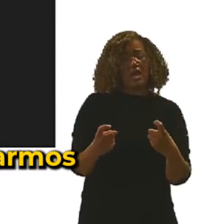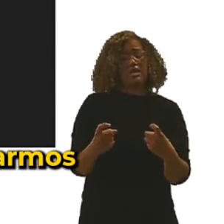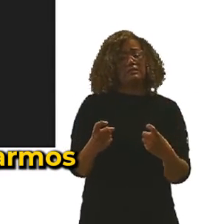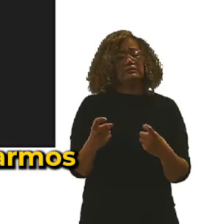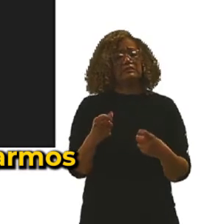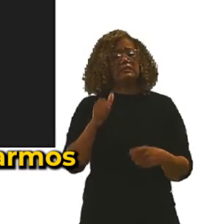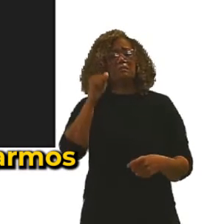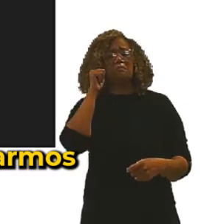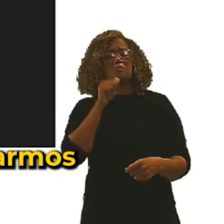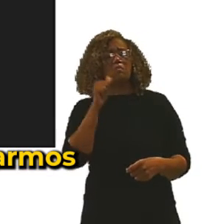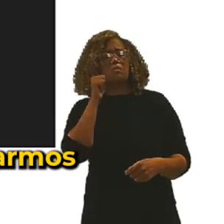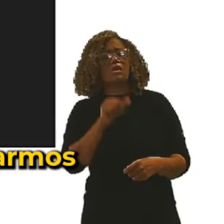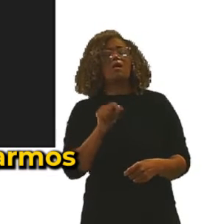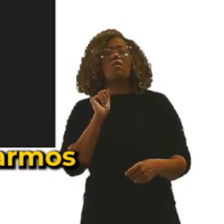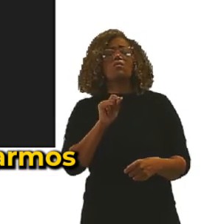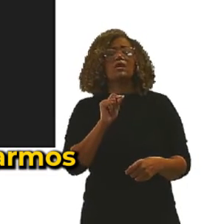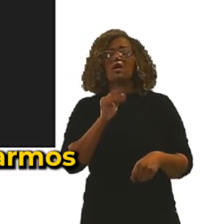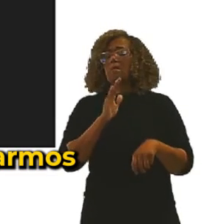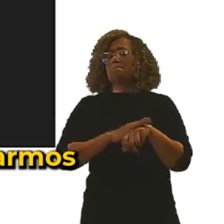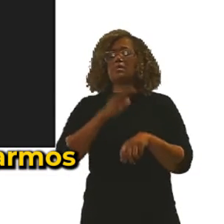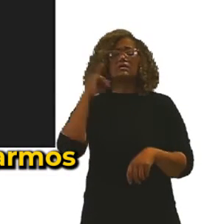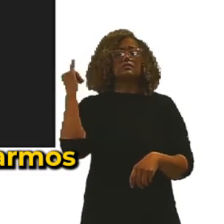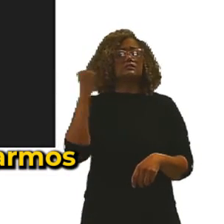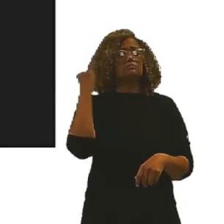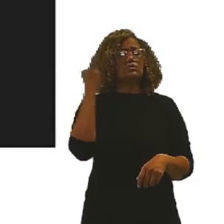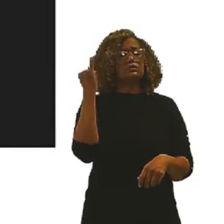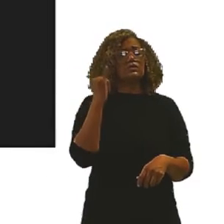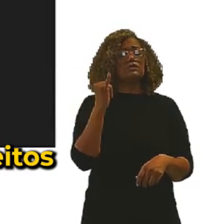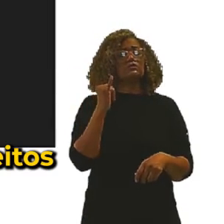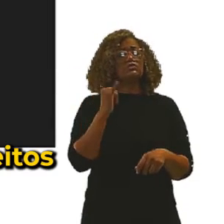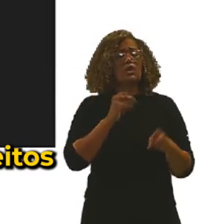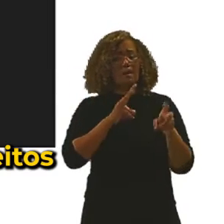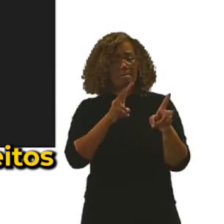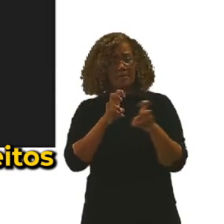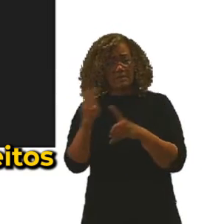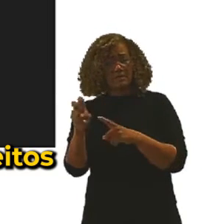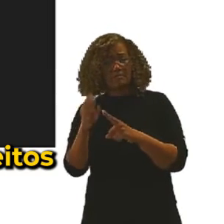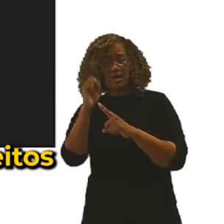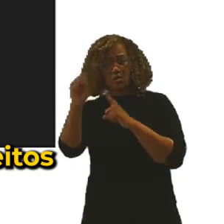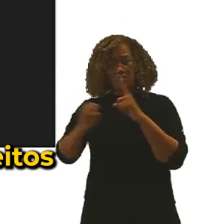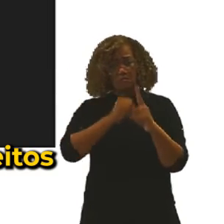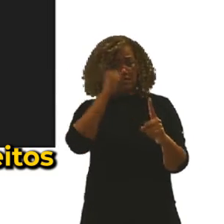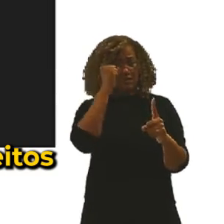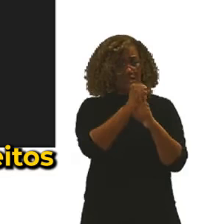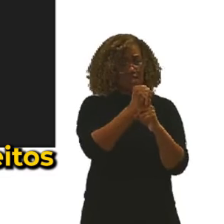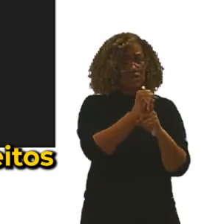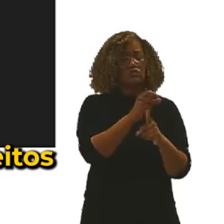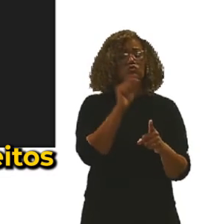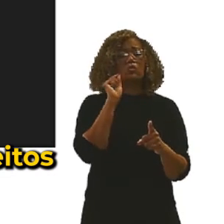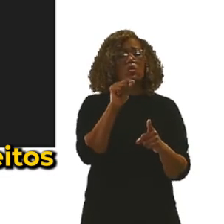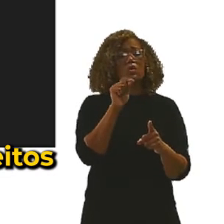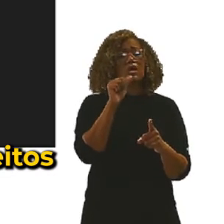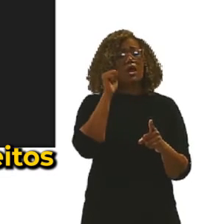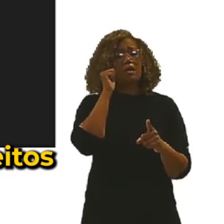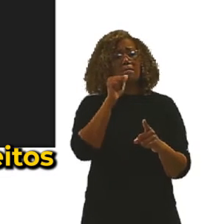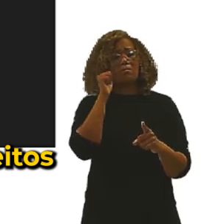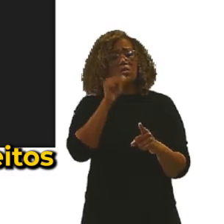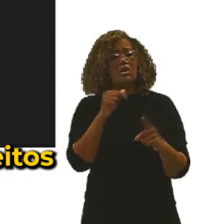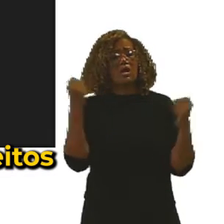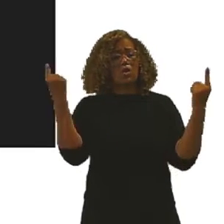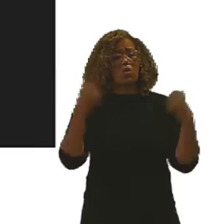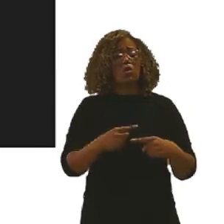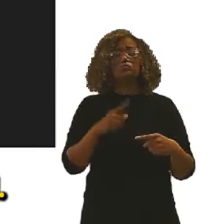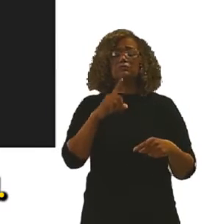culminante dessa violência é olharmos para o feminicídio a partir do reconhecimento de que ele é uma grave violação aos